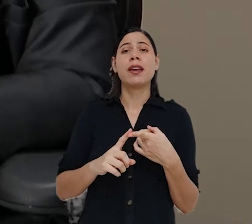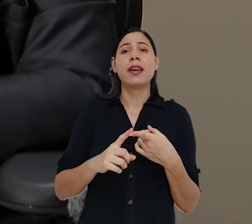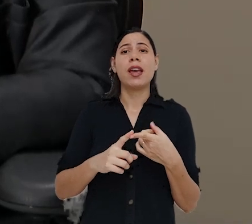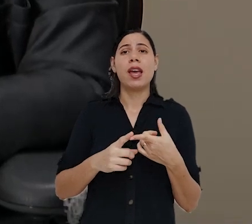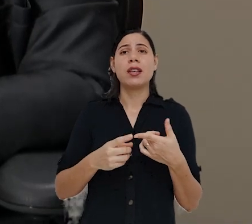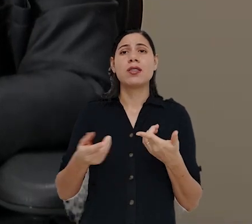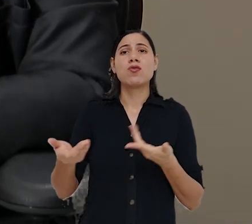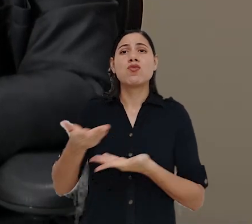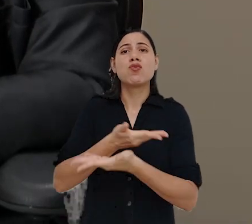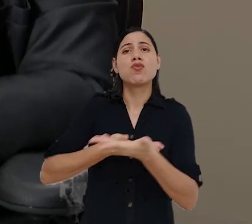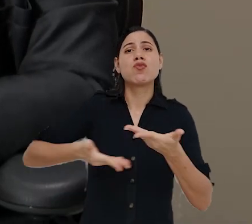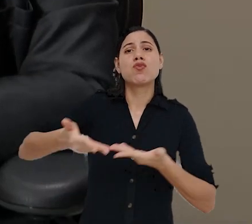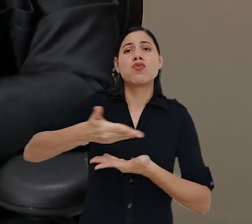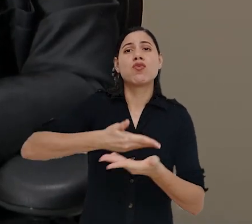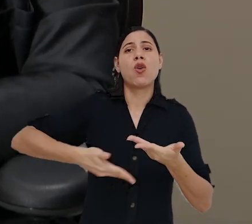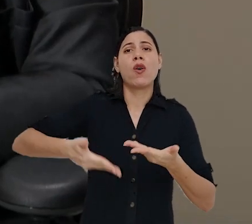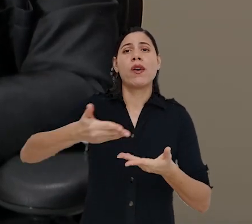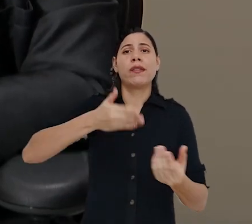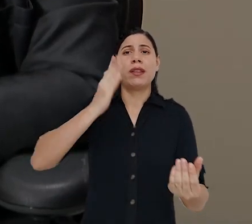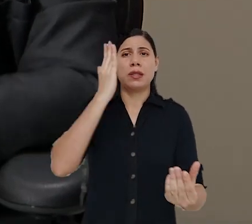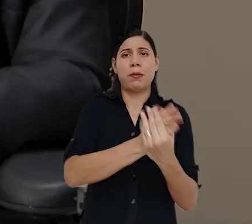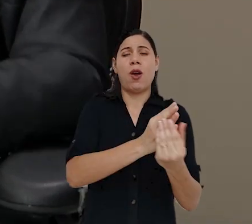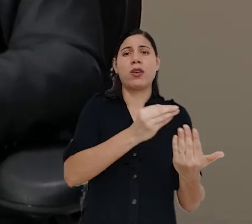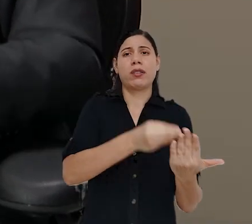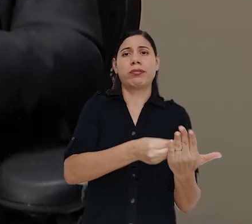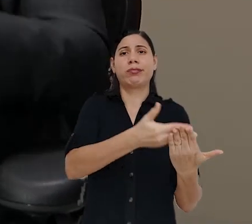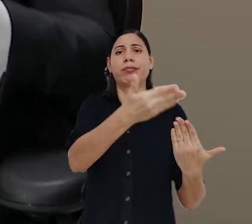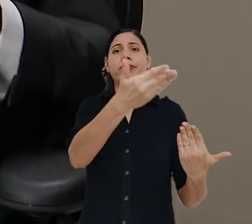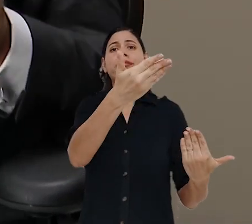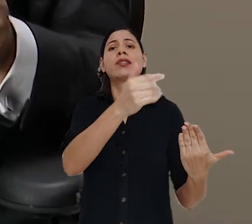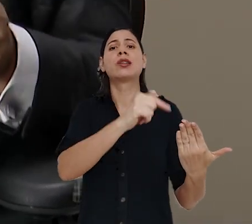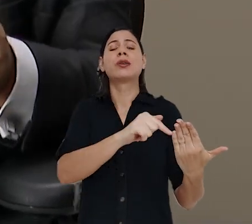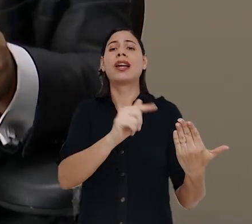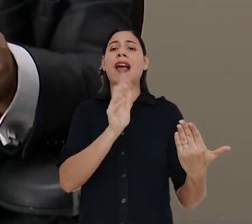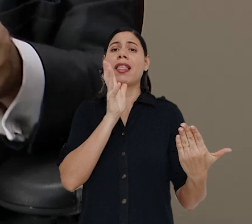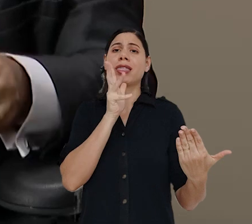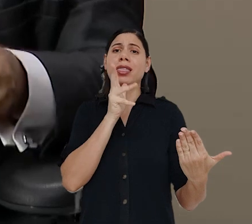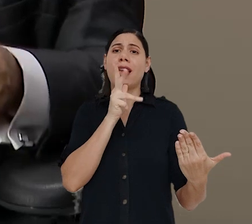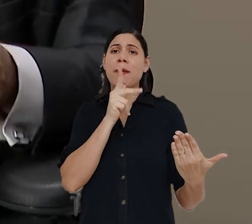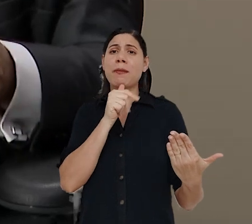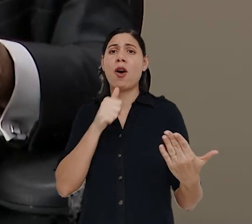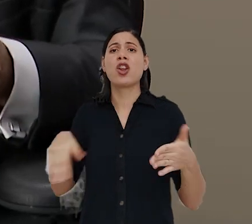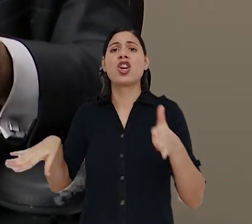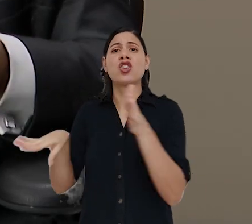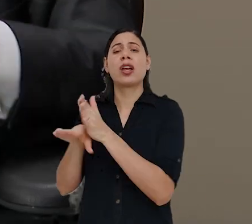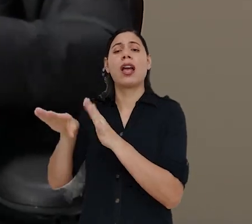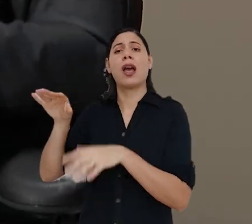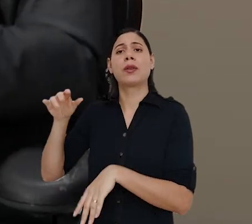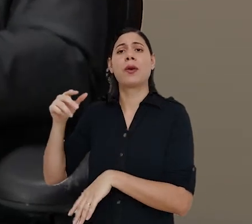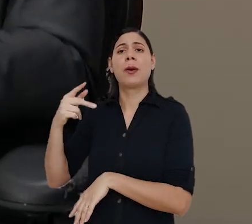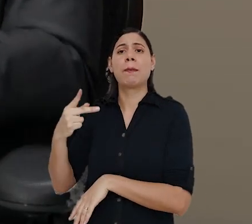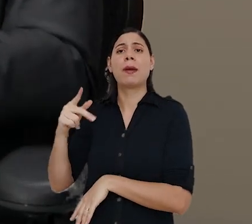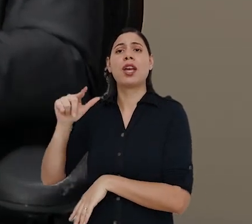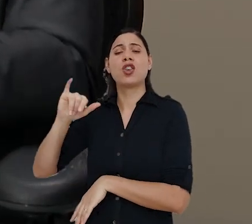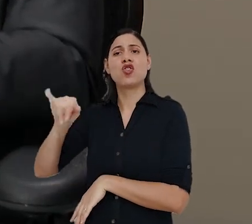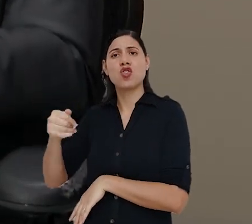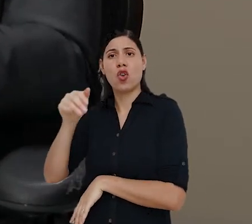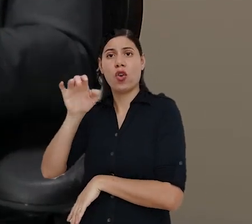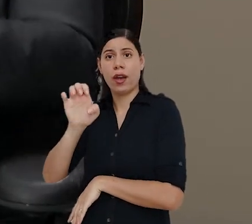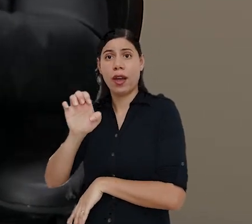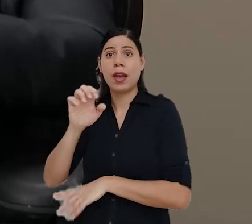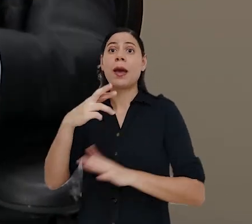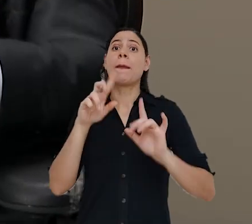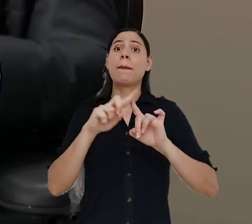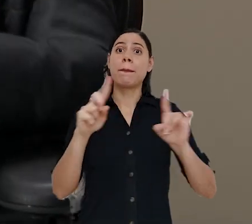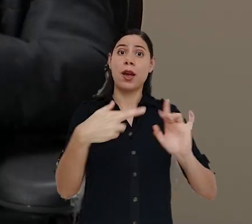acontecem no processo de origem, eles terminam não chegando aqui no PJE. E com esse relatório,